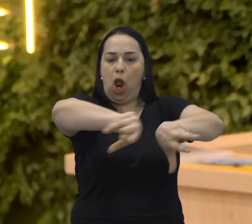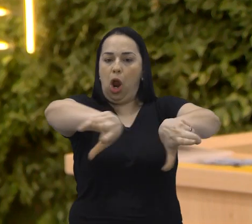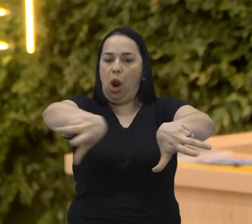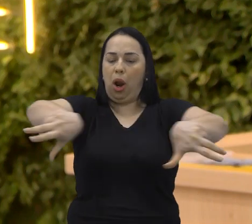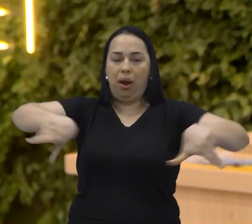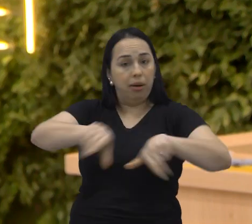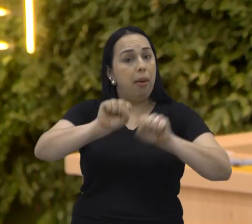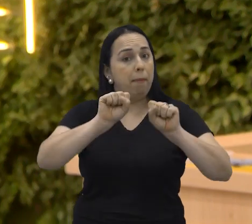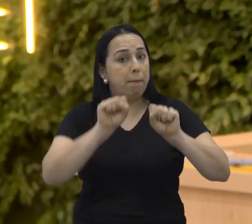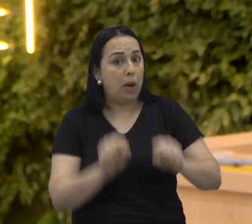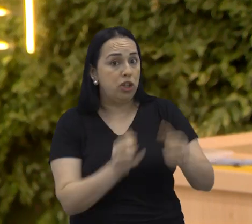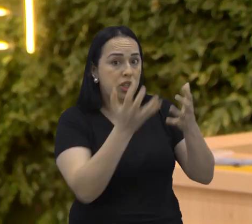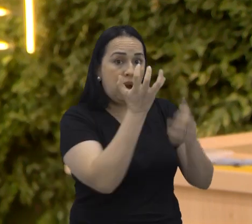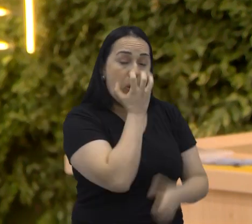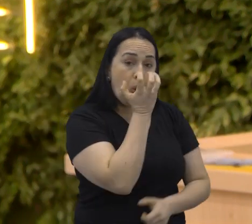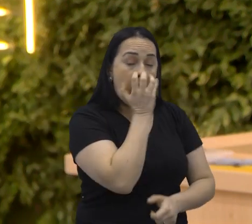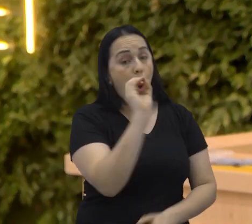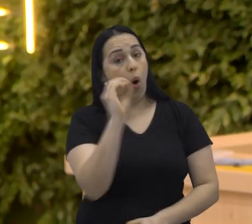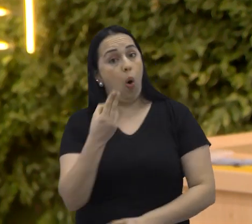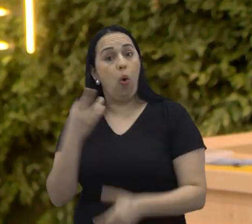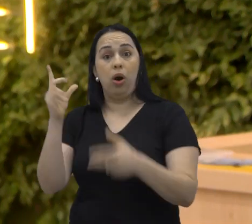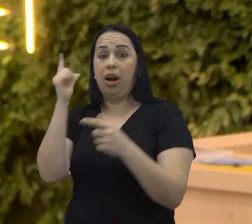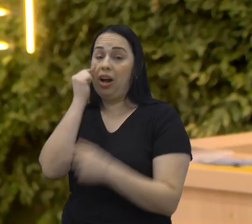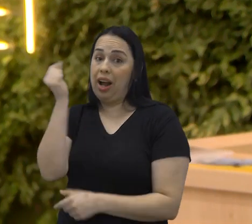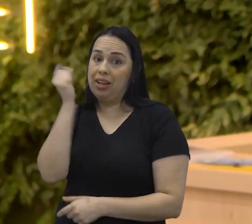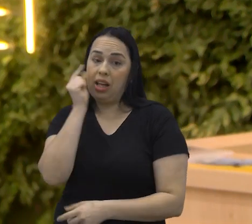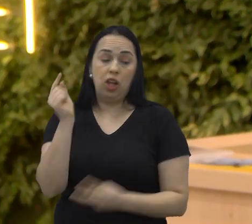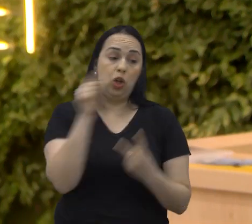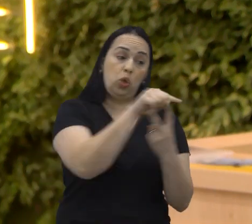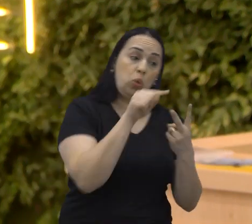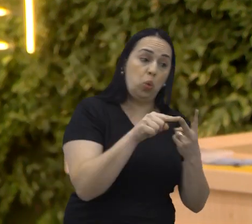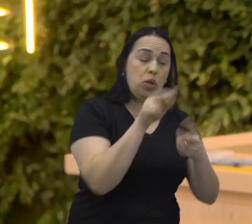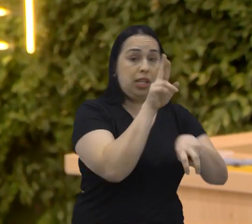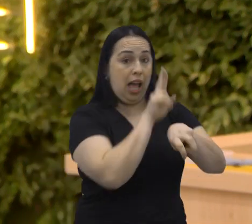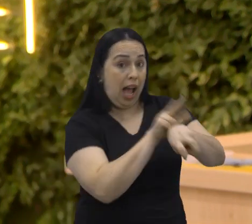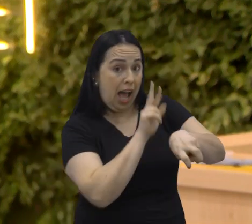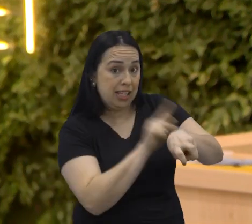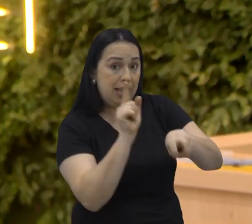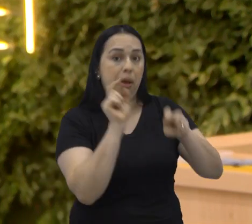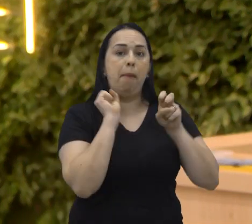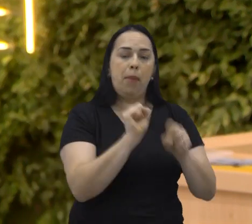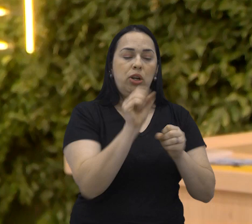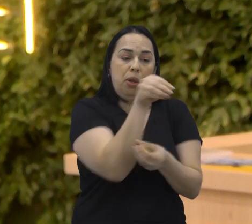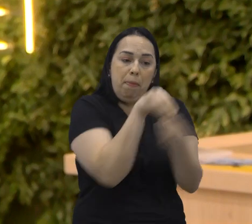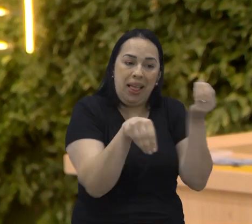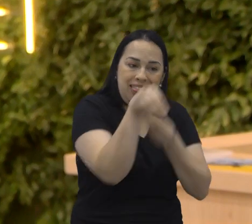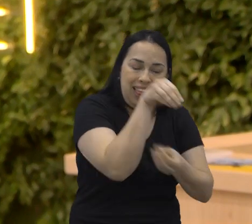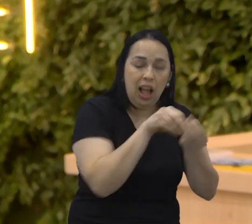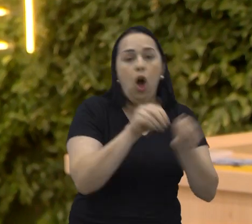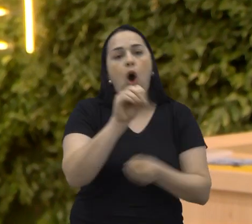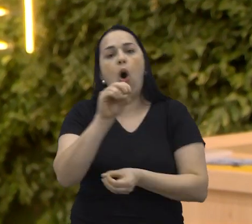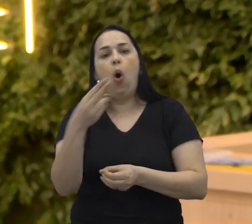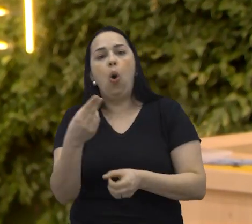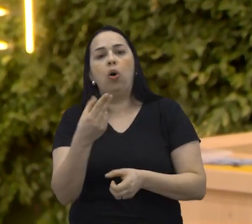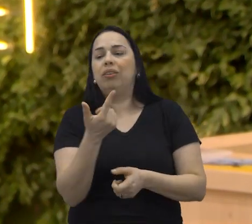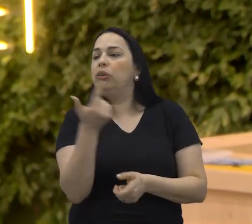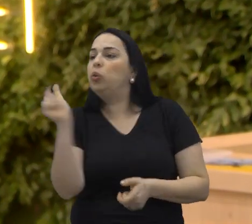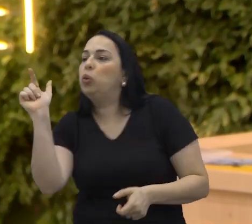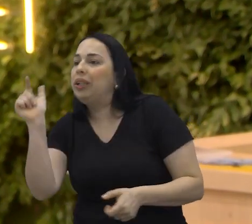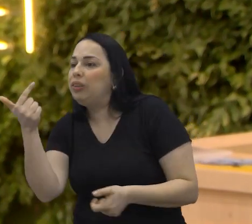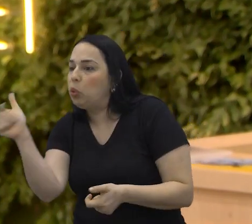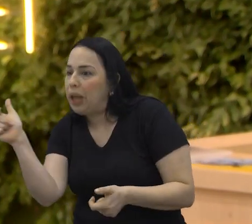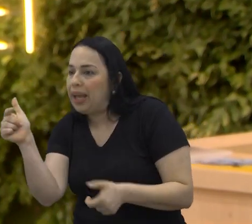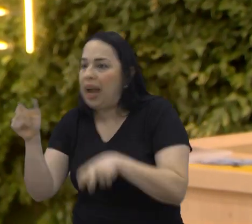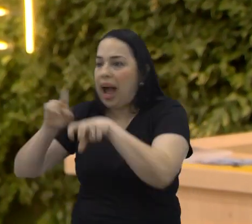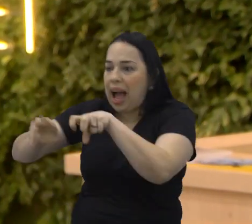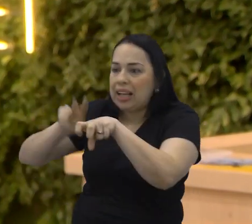vai originar no pet que a gente tem em casa. Então, pode ser um cão ou um gato com a mistura de duas raças, pode ser uma raça